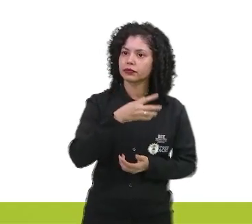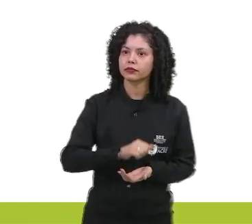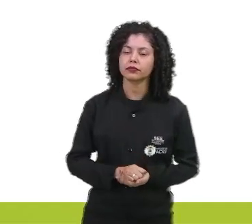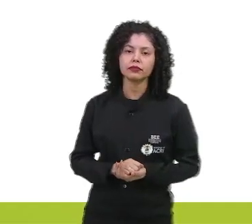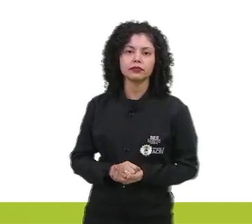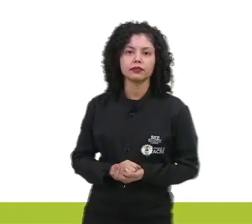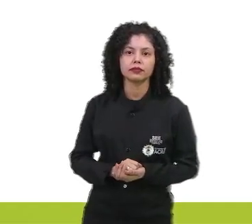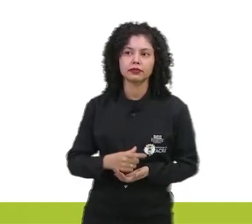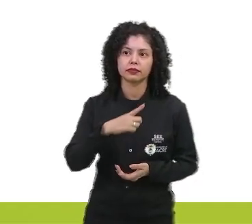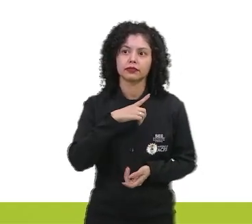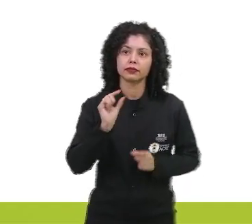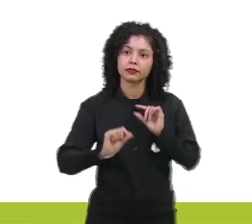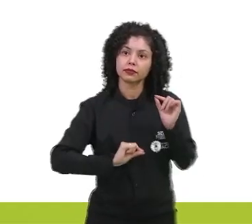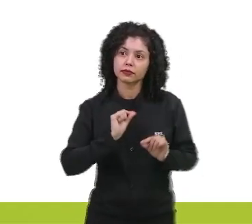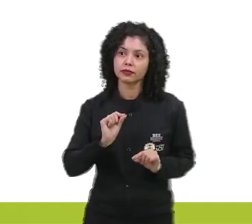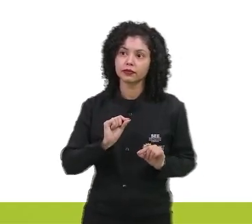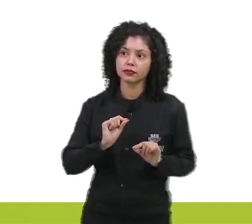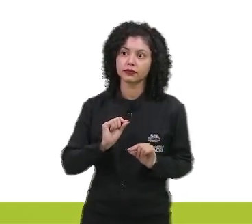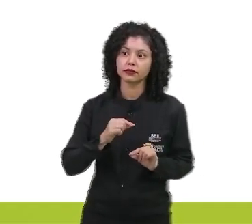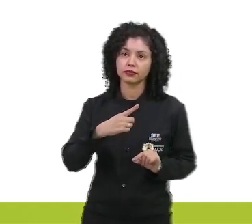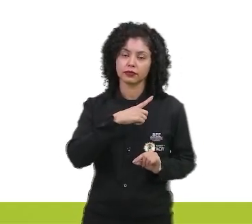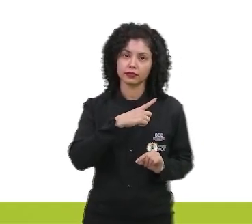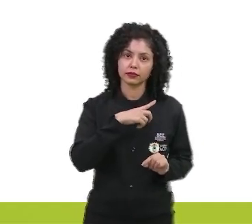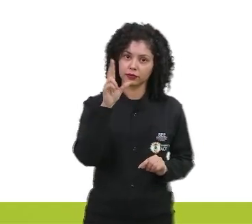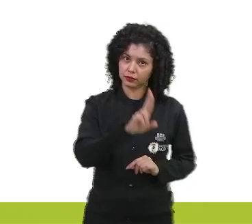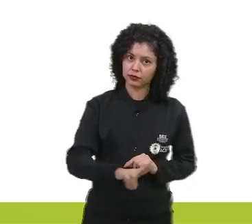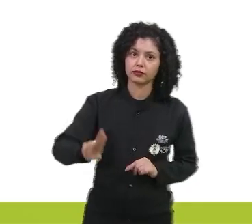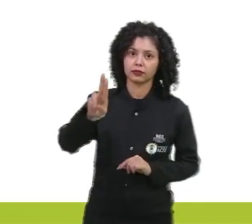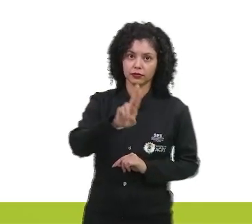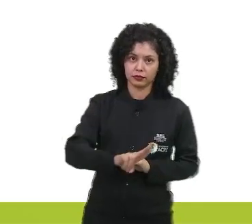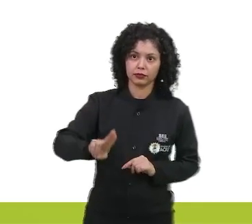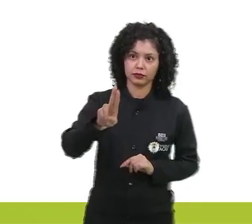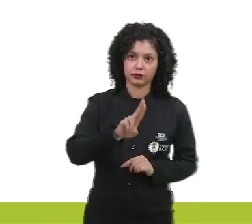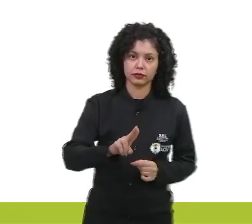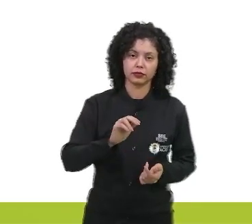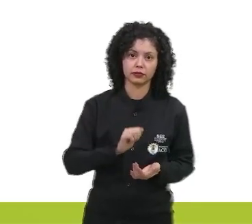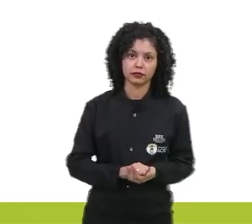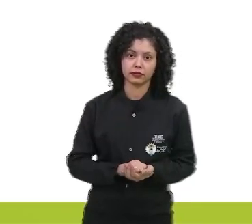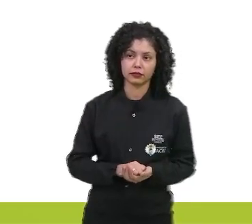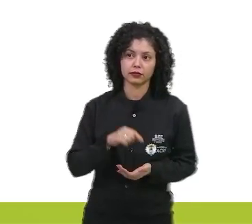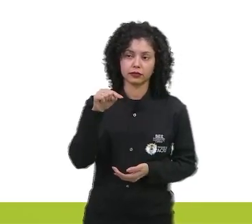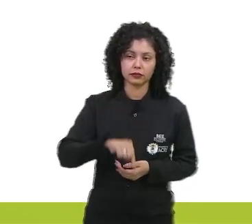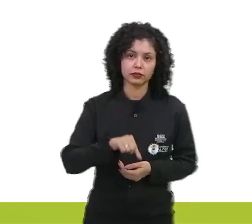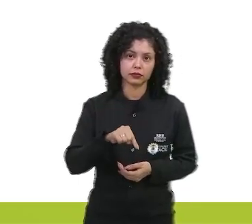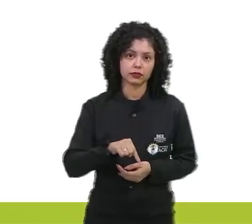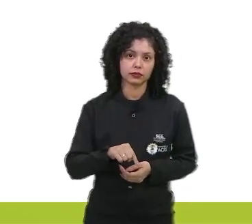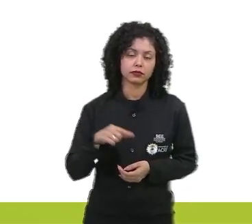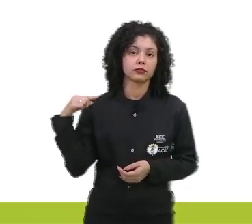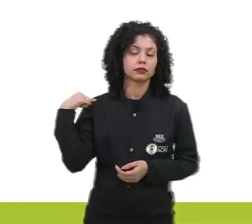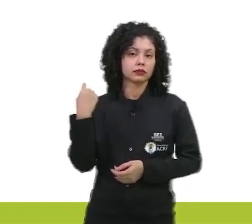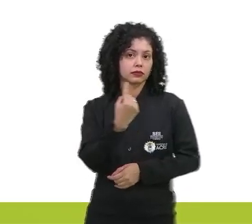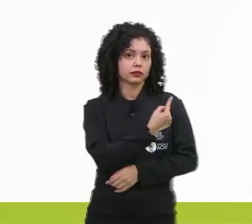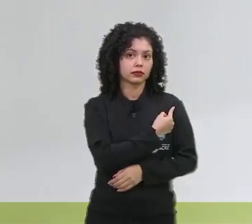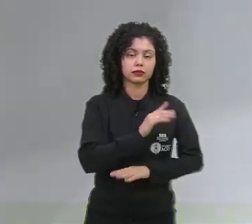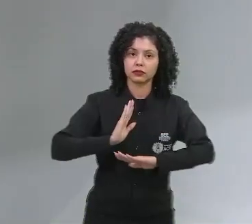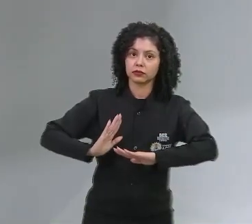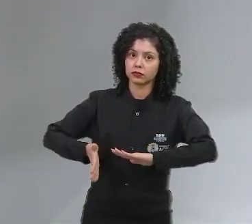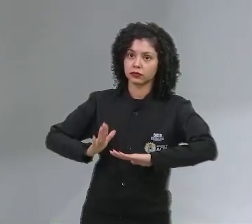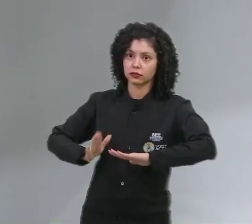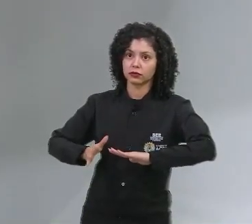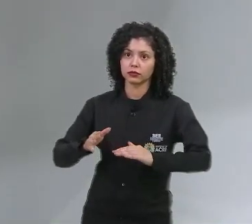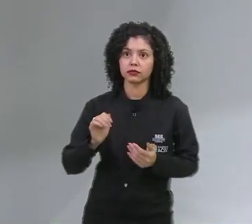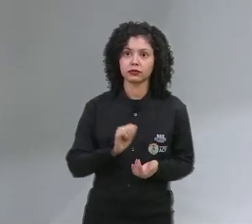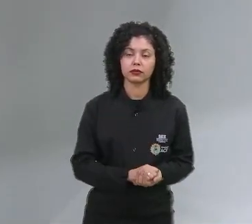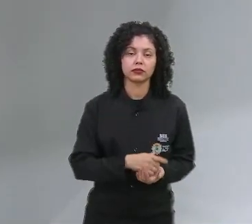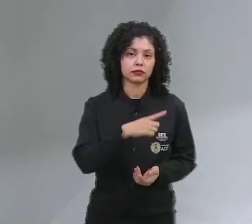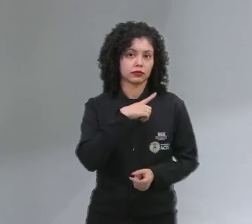fotografia, né, ela é um recurso muito utilizado aqui na nossa contemporaneidade, né? É